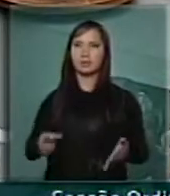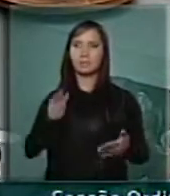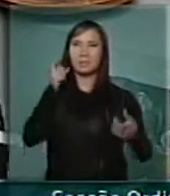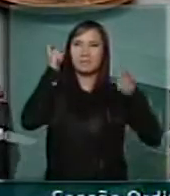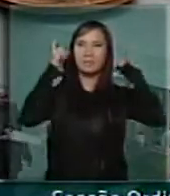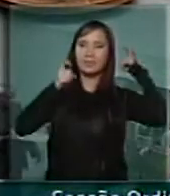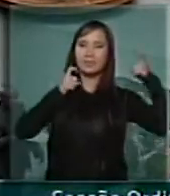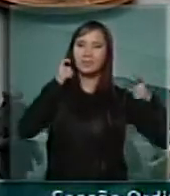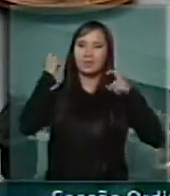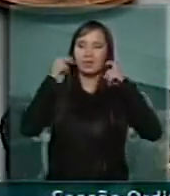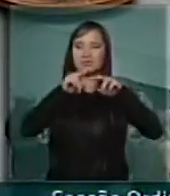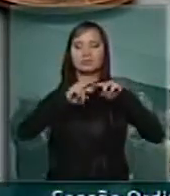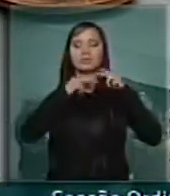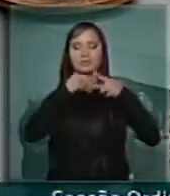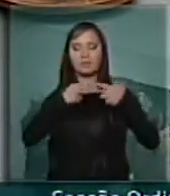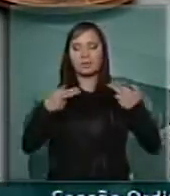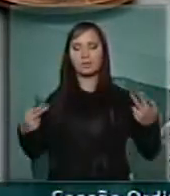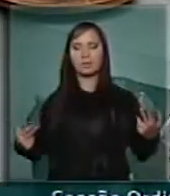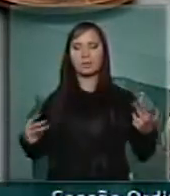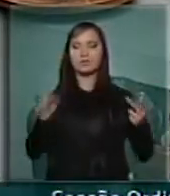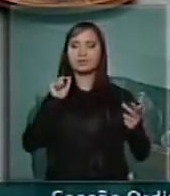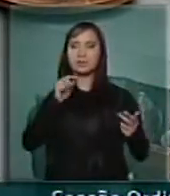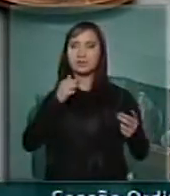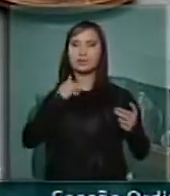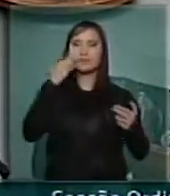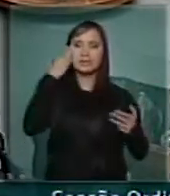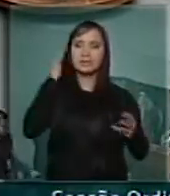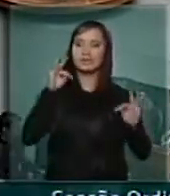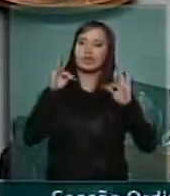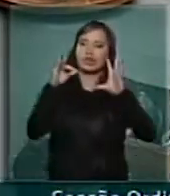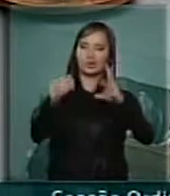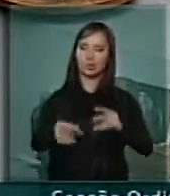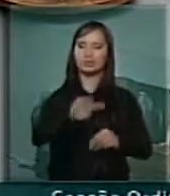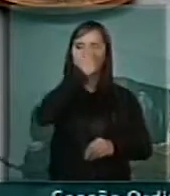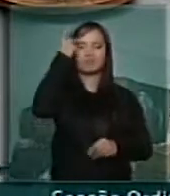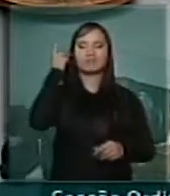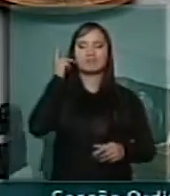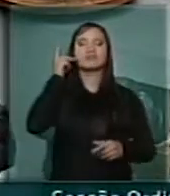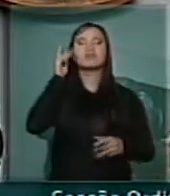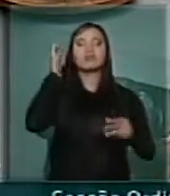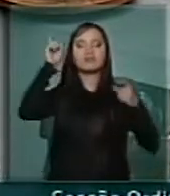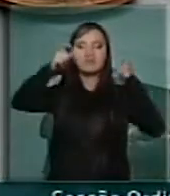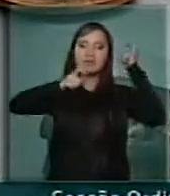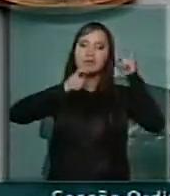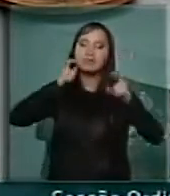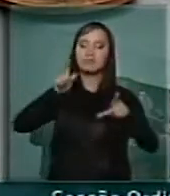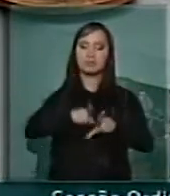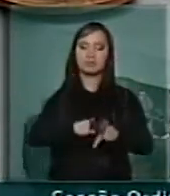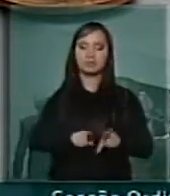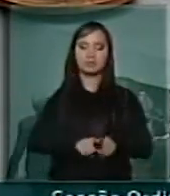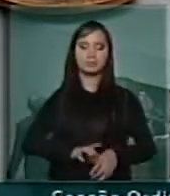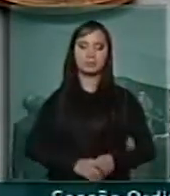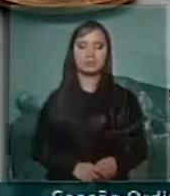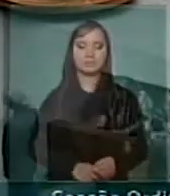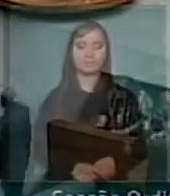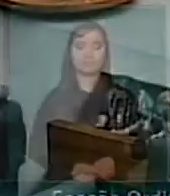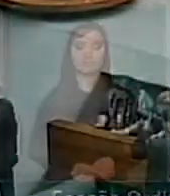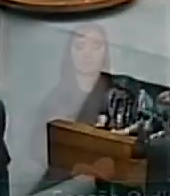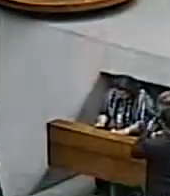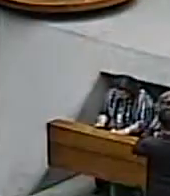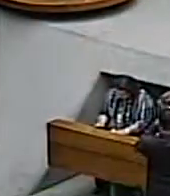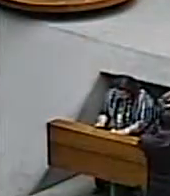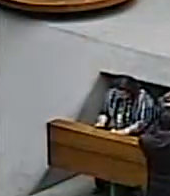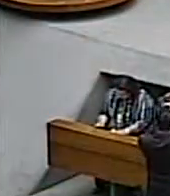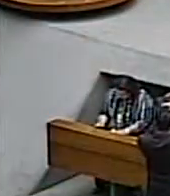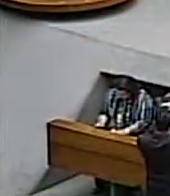que certamente não é somente minha preocupação, mas de toda a família brasileira. Já não bastassem os